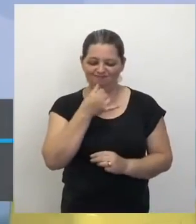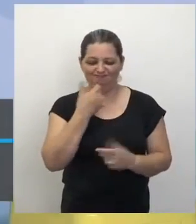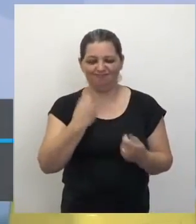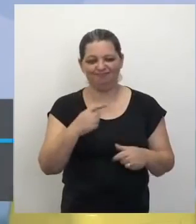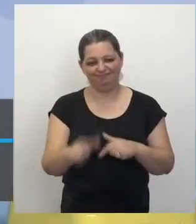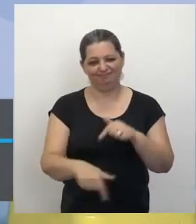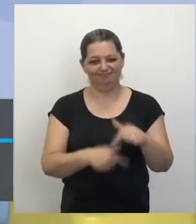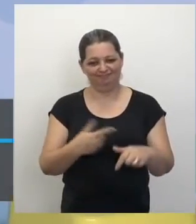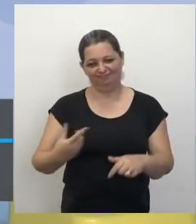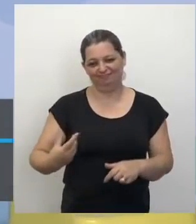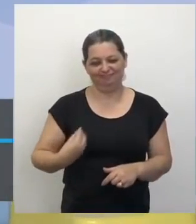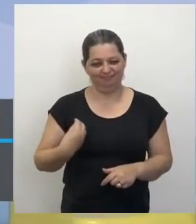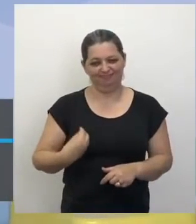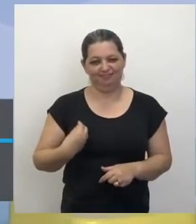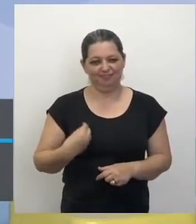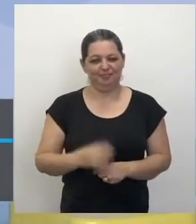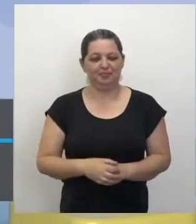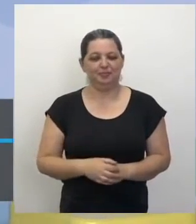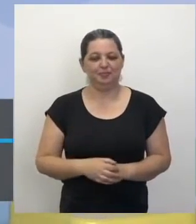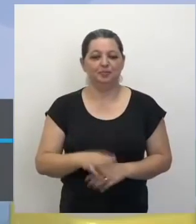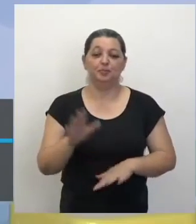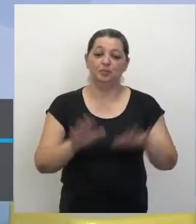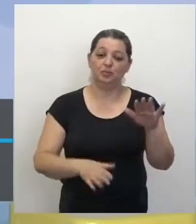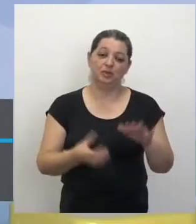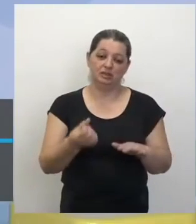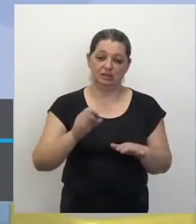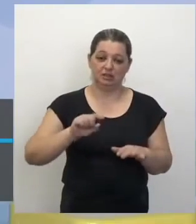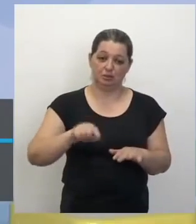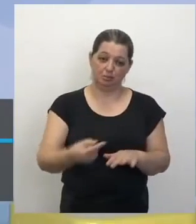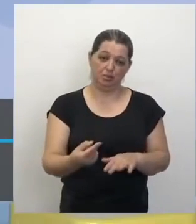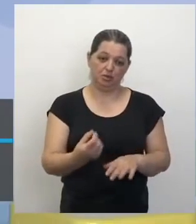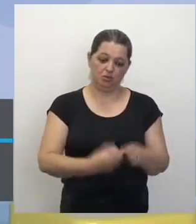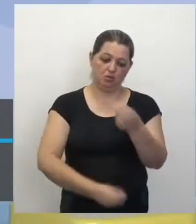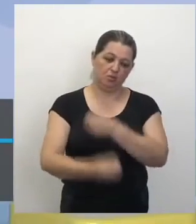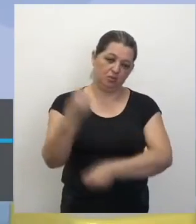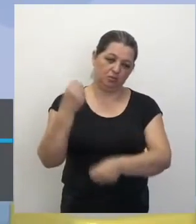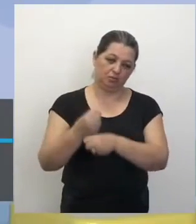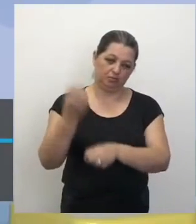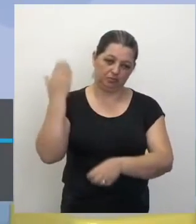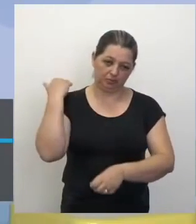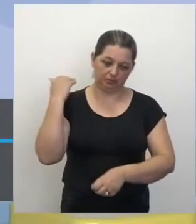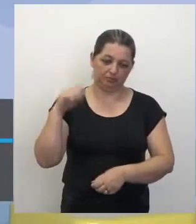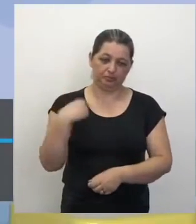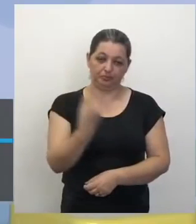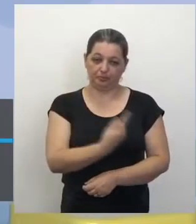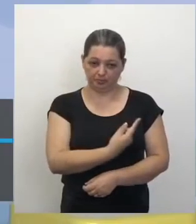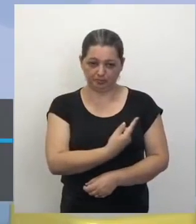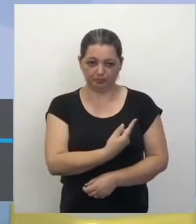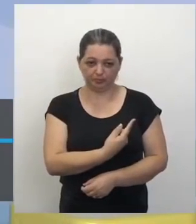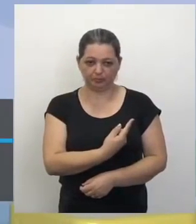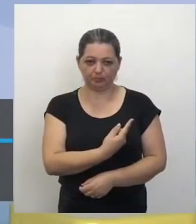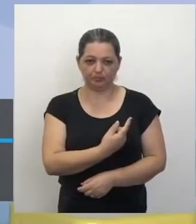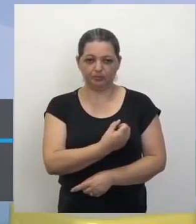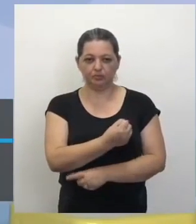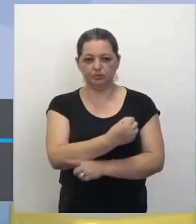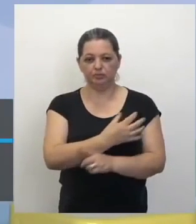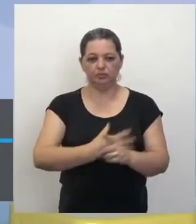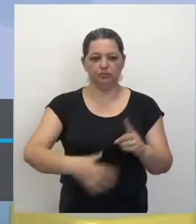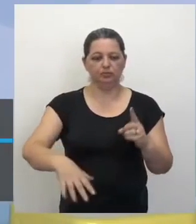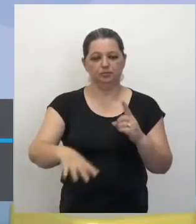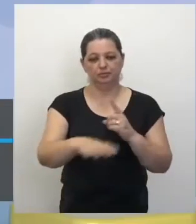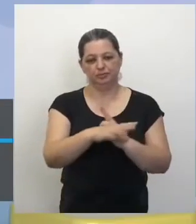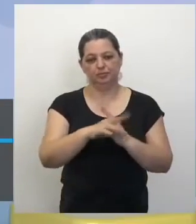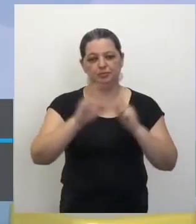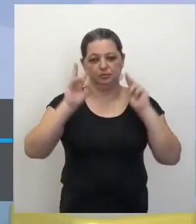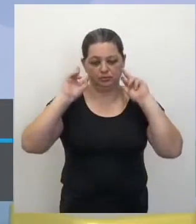grande questão é que, mais ou menos há 6.000 anos atrás, nós, enquanto sociedade humana,